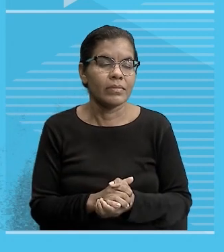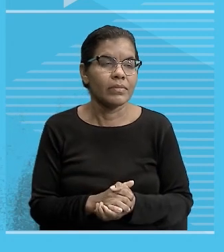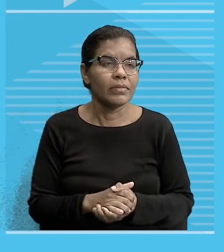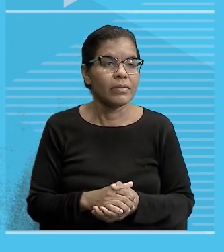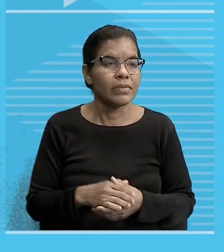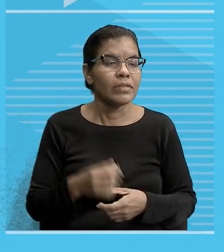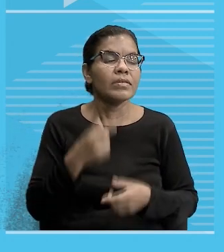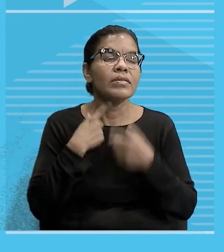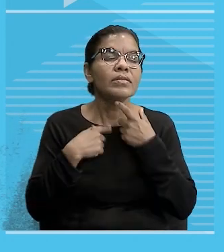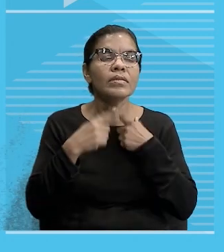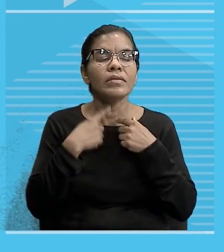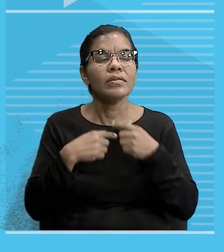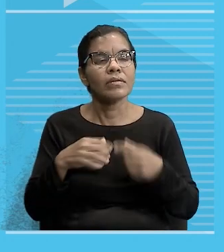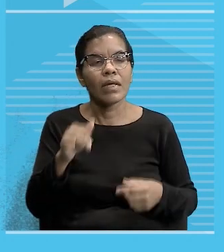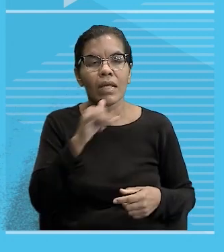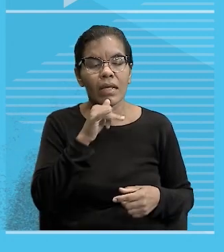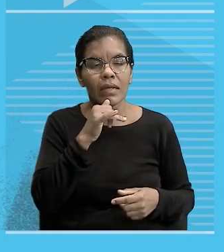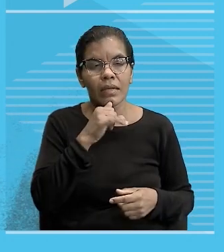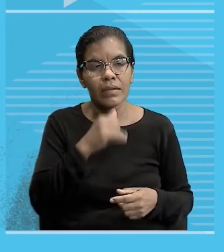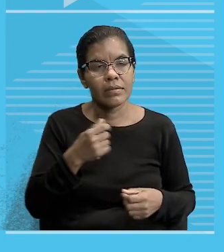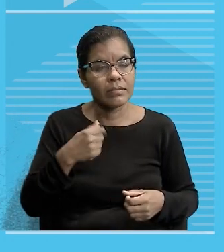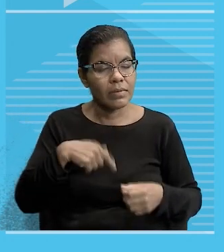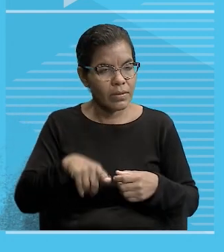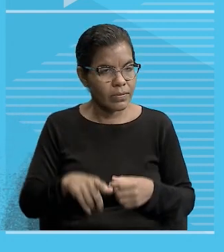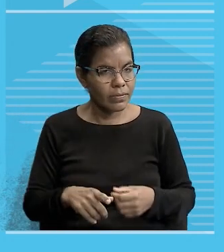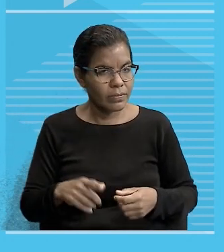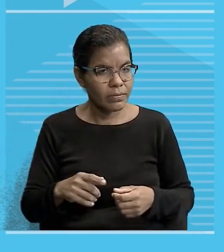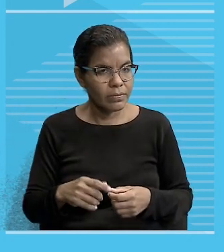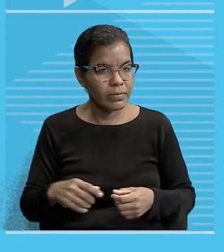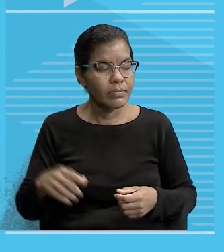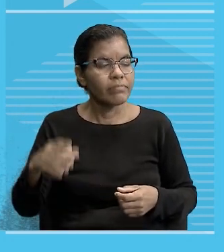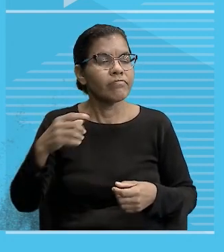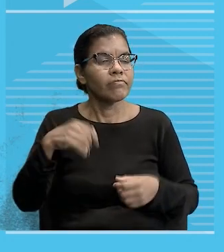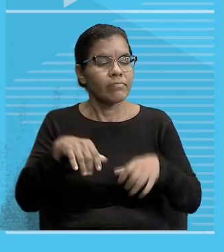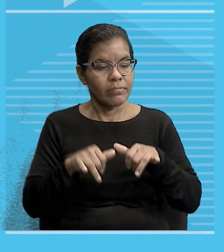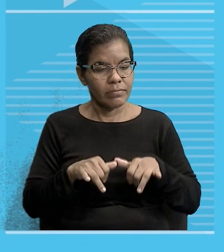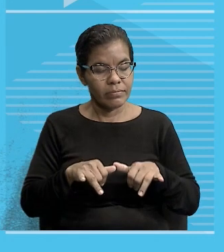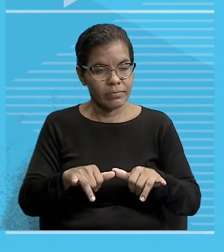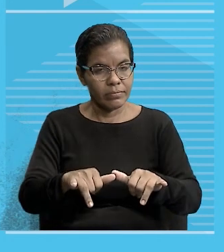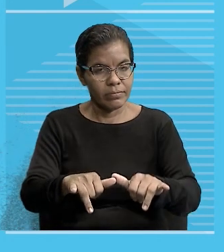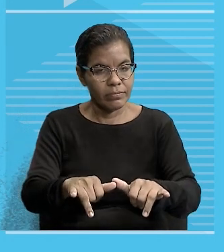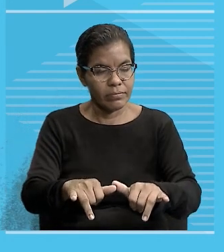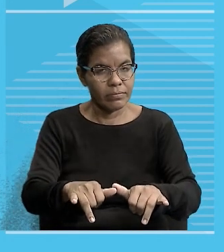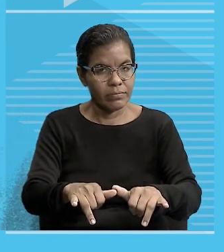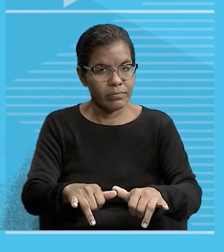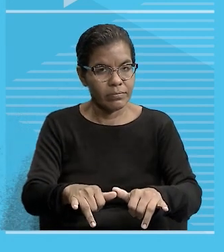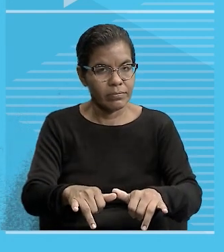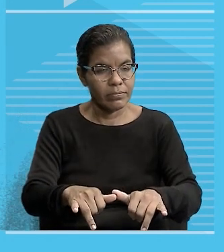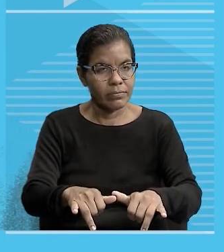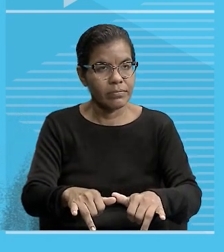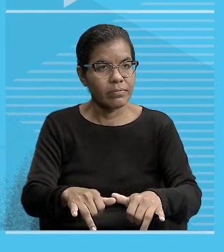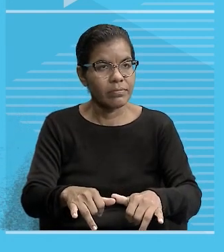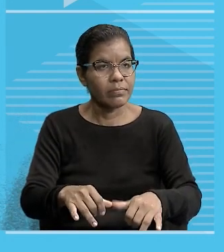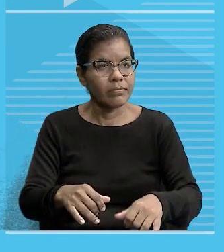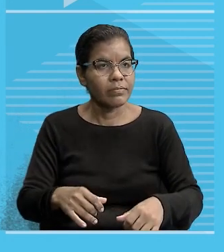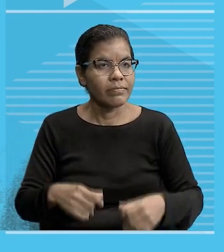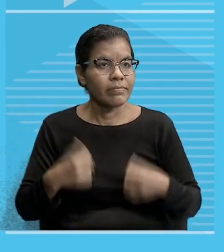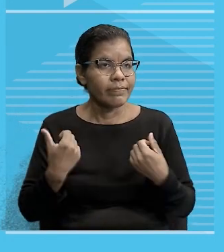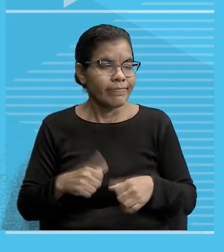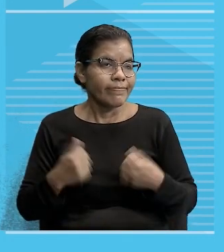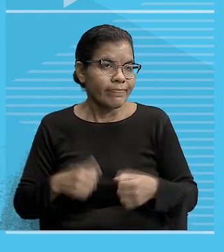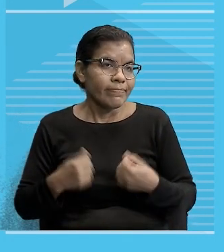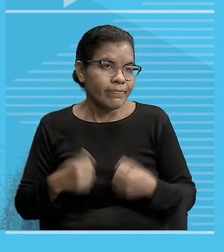vai em uma em um supermercado a necessidade